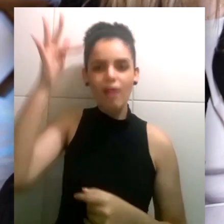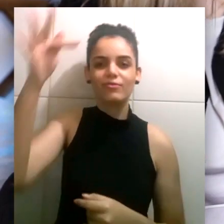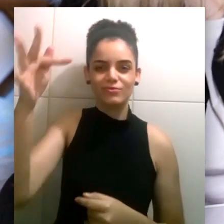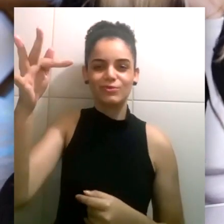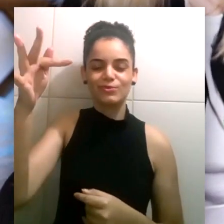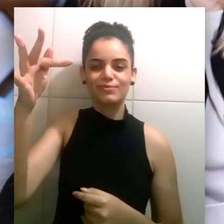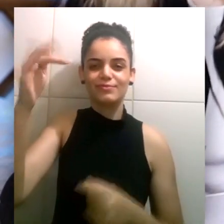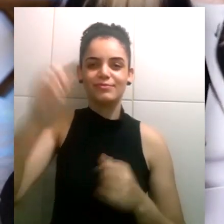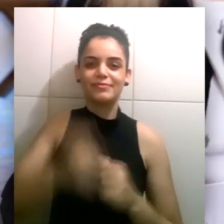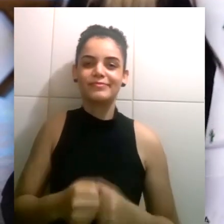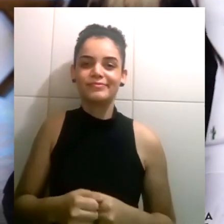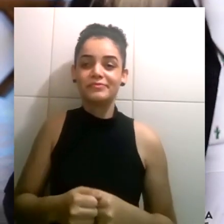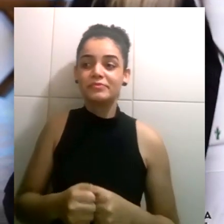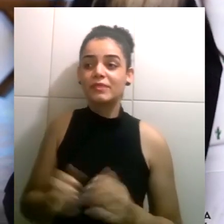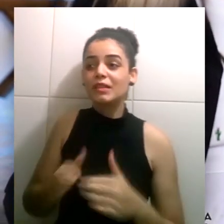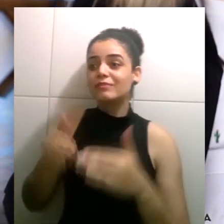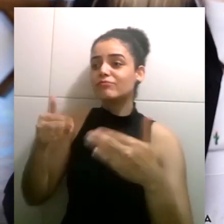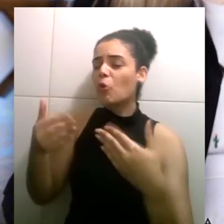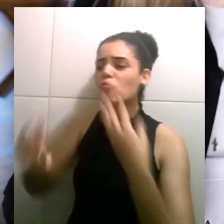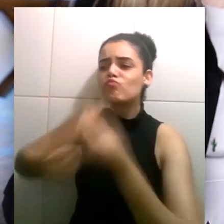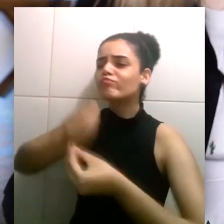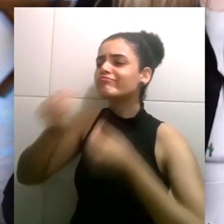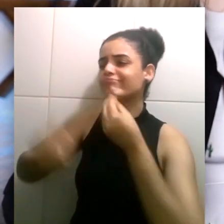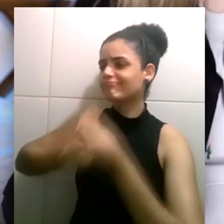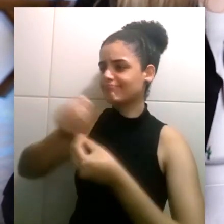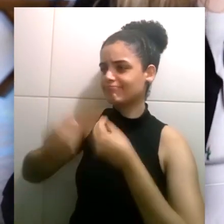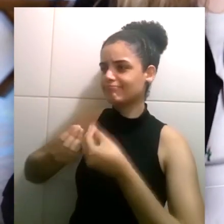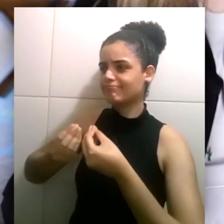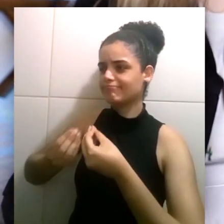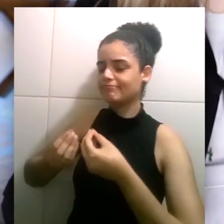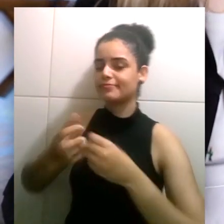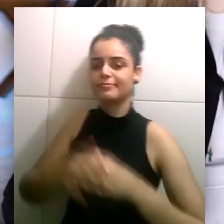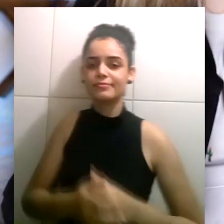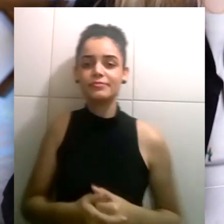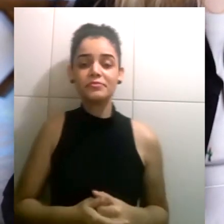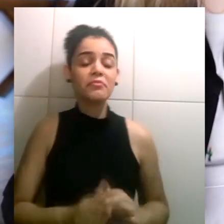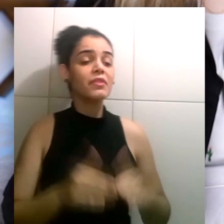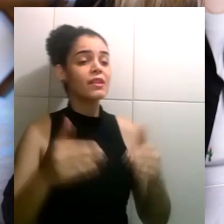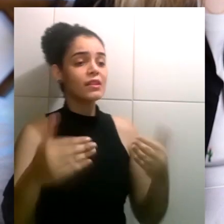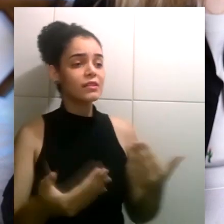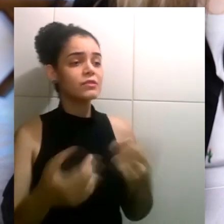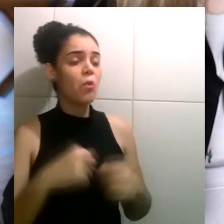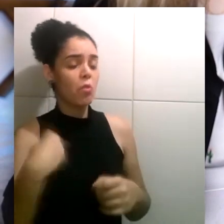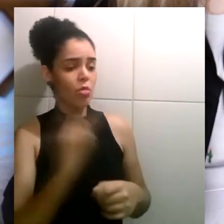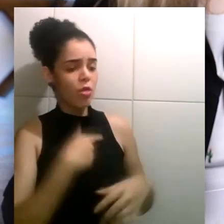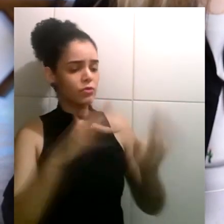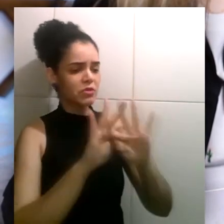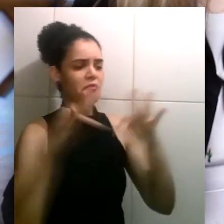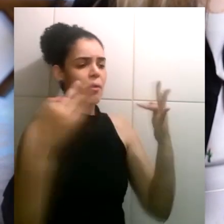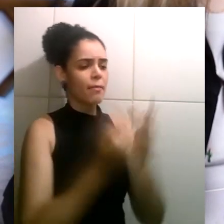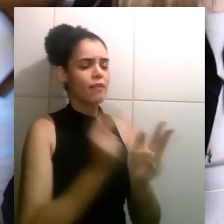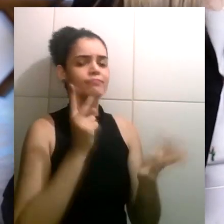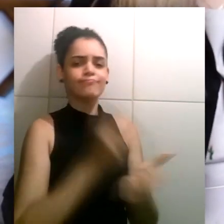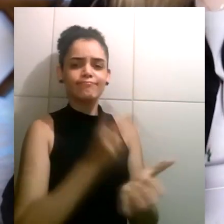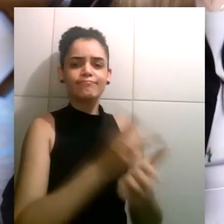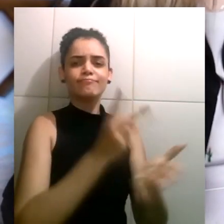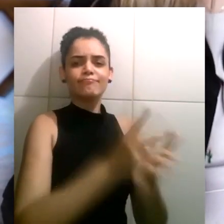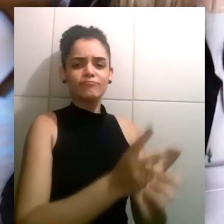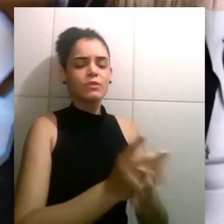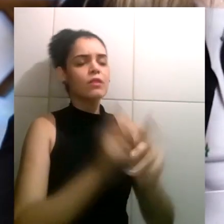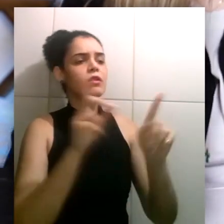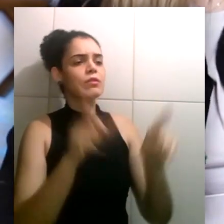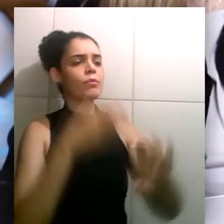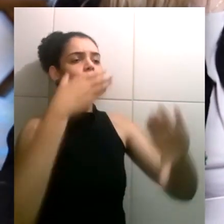quanto, né? Como, onde, quando, por quê, né? Exatamente. Mas daí a nossa família sempre cantou também,